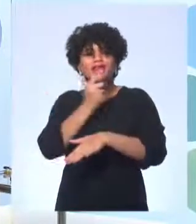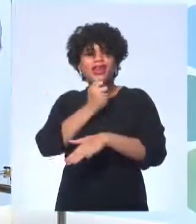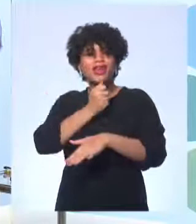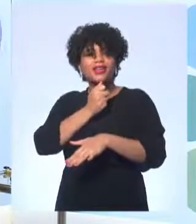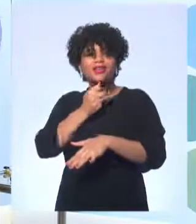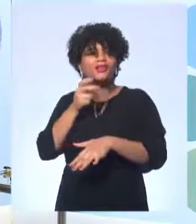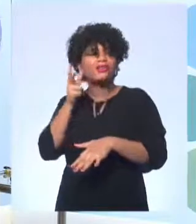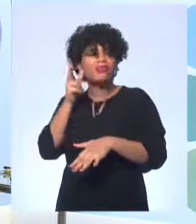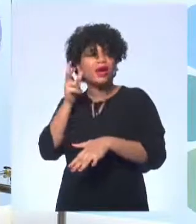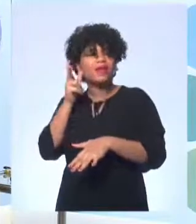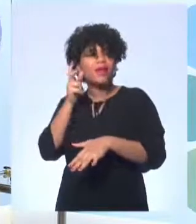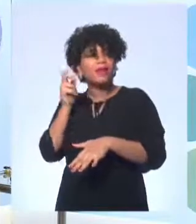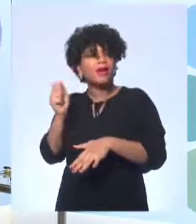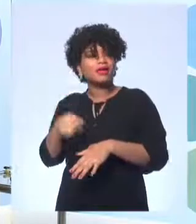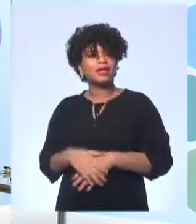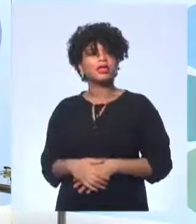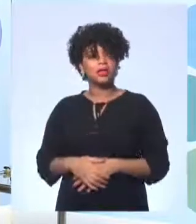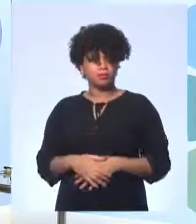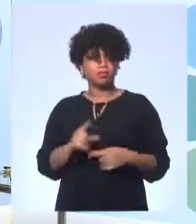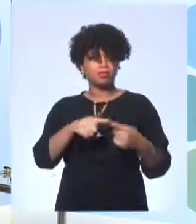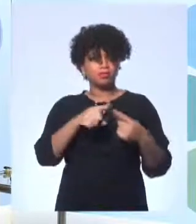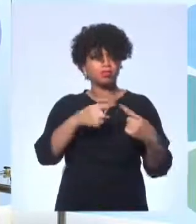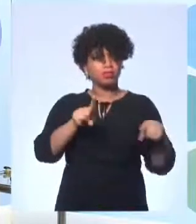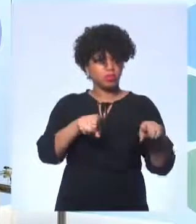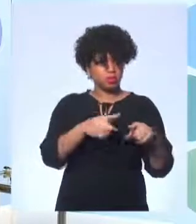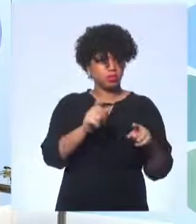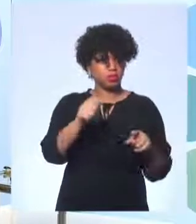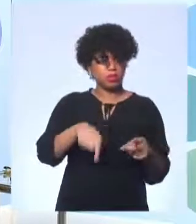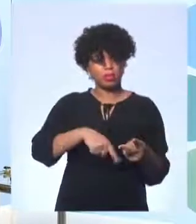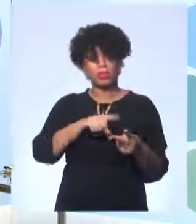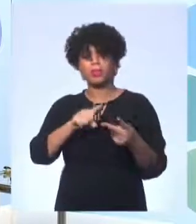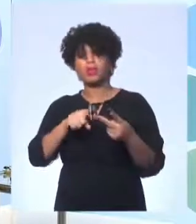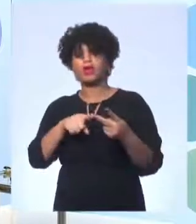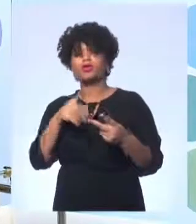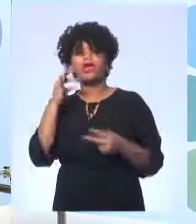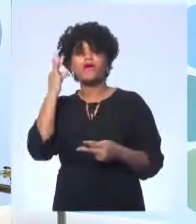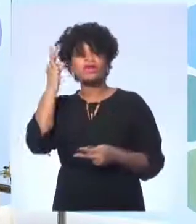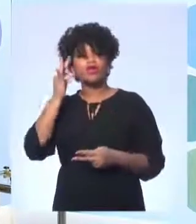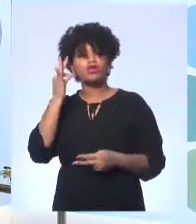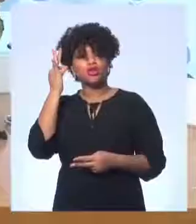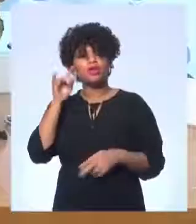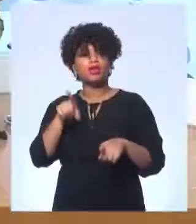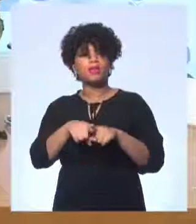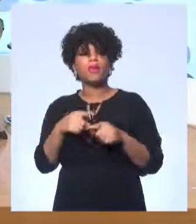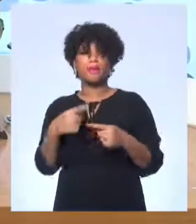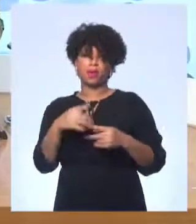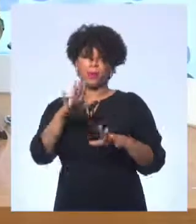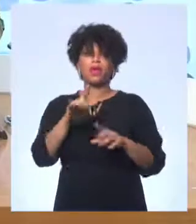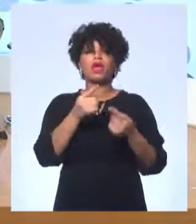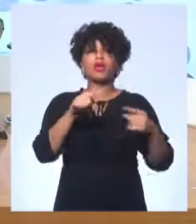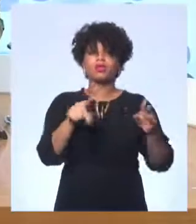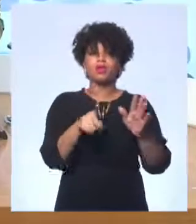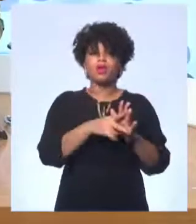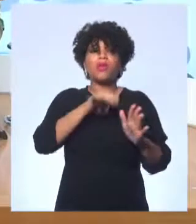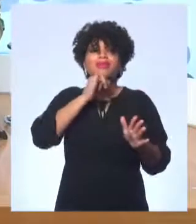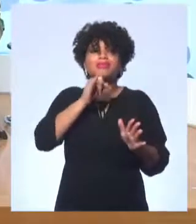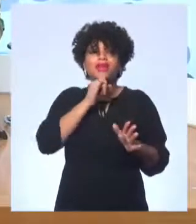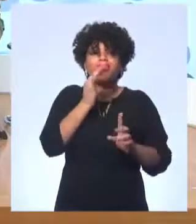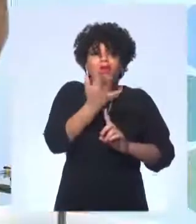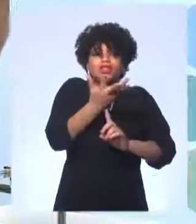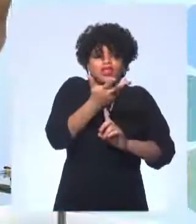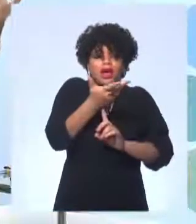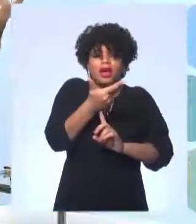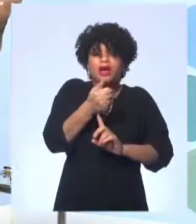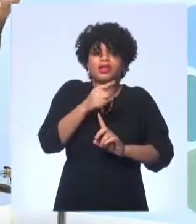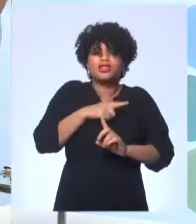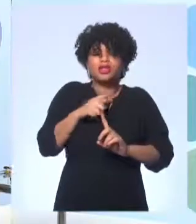em relação à filosofia, né? Então, a gente pega a música como um exemplo de arte que tem esse tipo de comunicação e estende